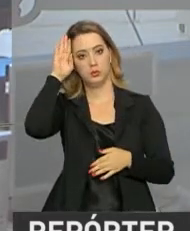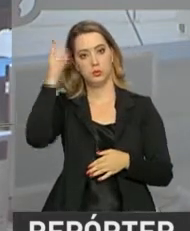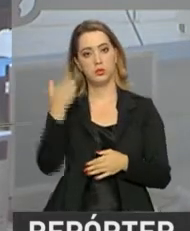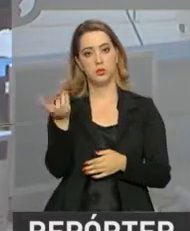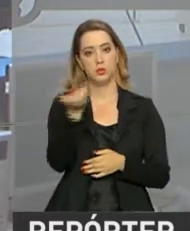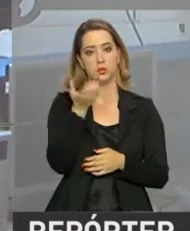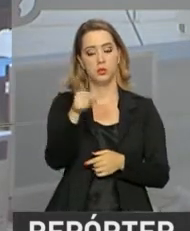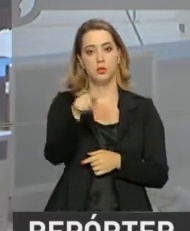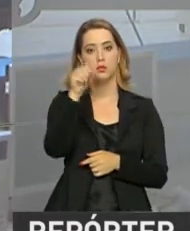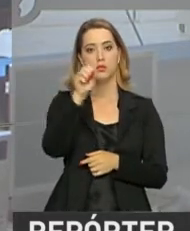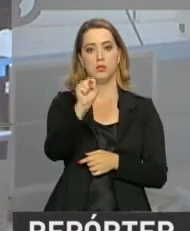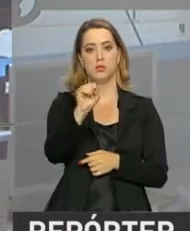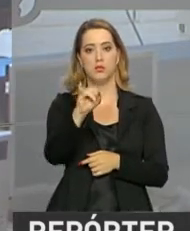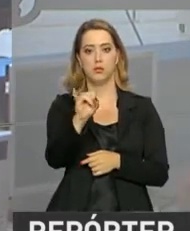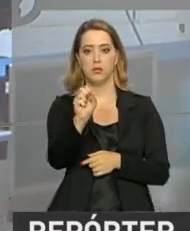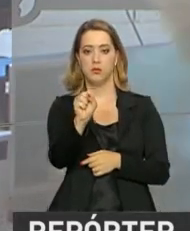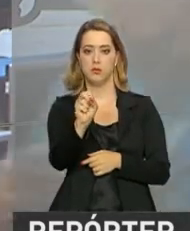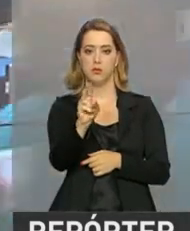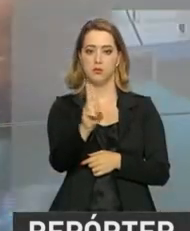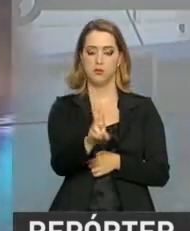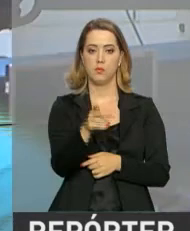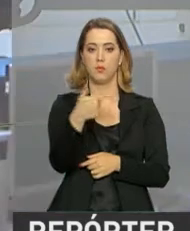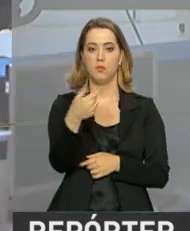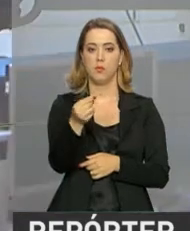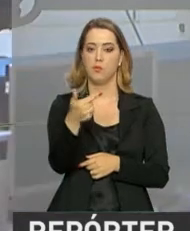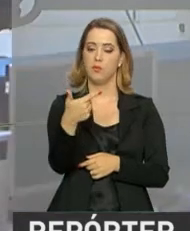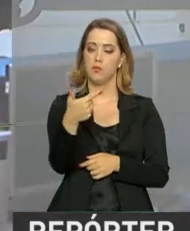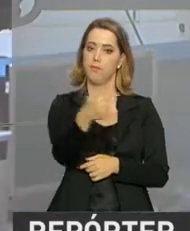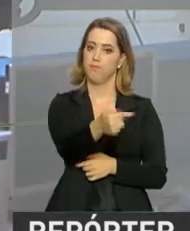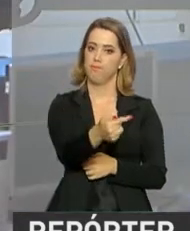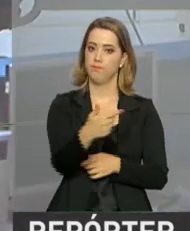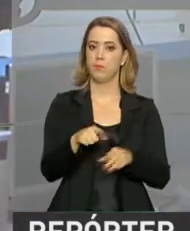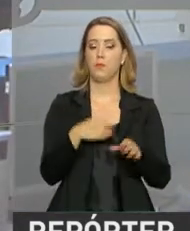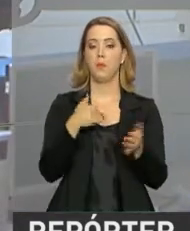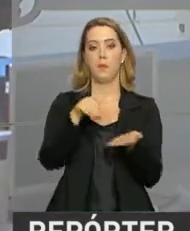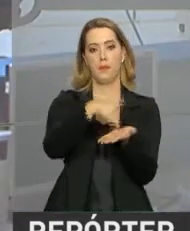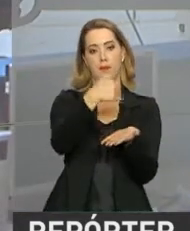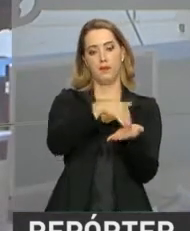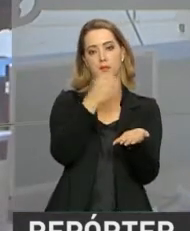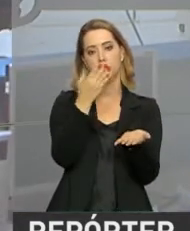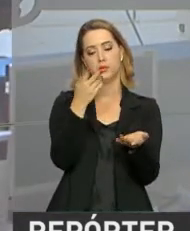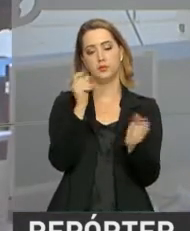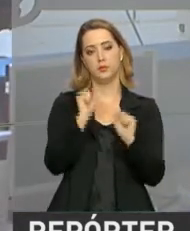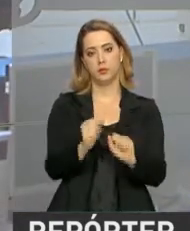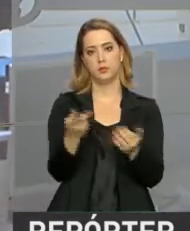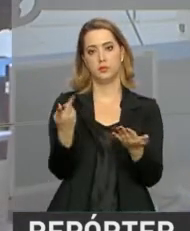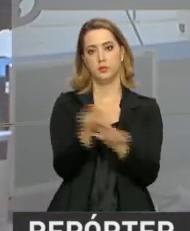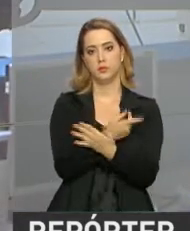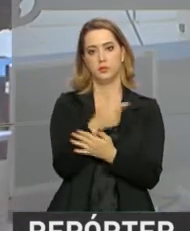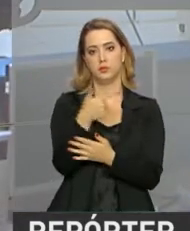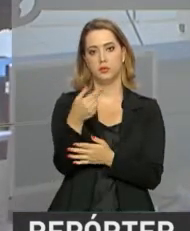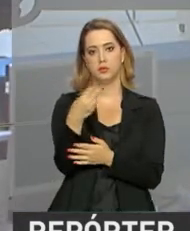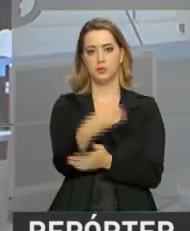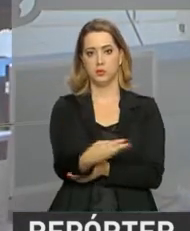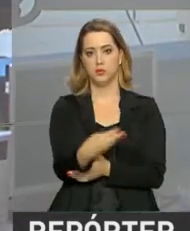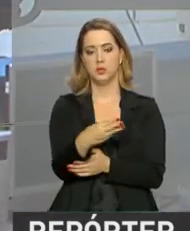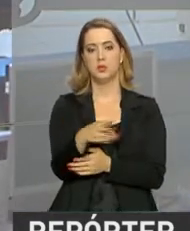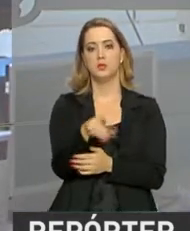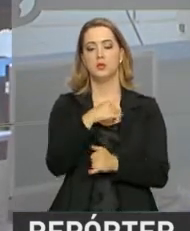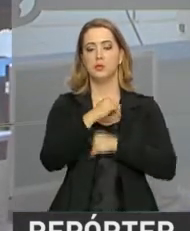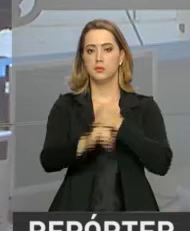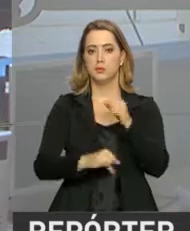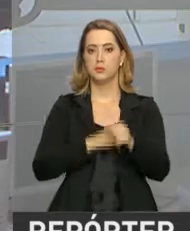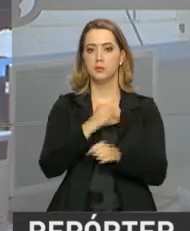sistema de seleção unificada o sisu 2017 as inscrições podem ser feitas até o próximo dia 23 na página